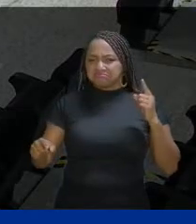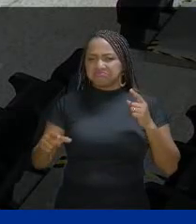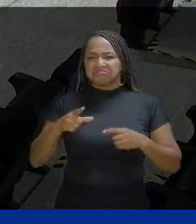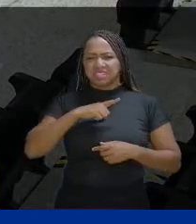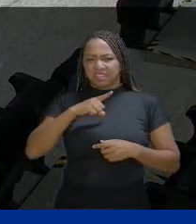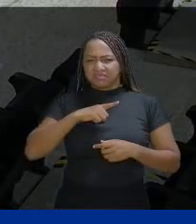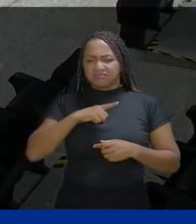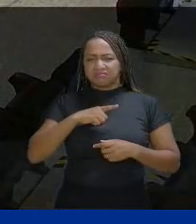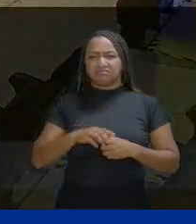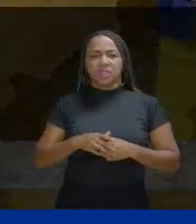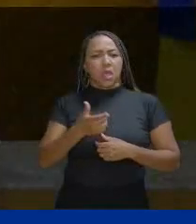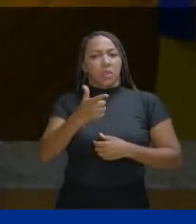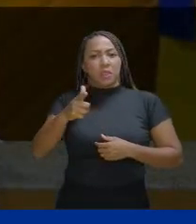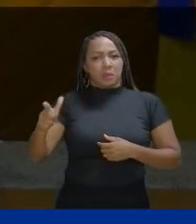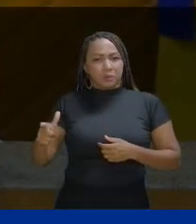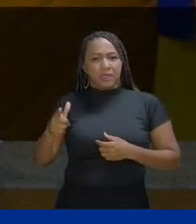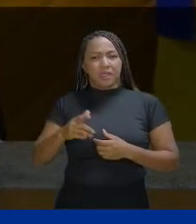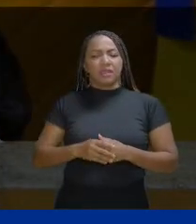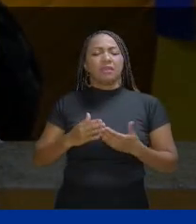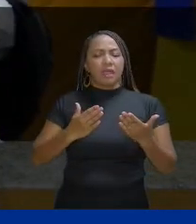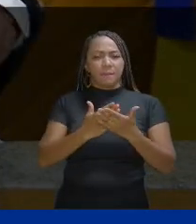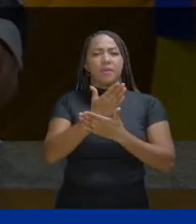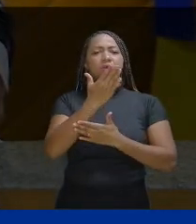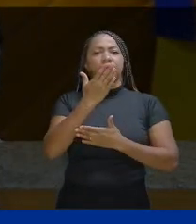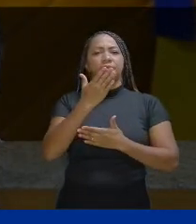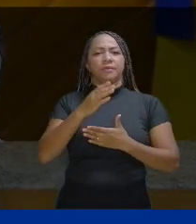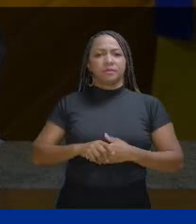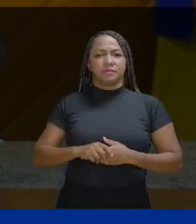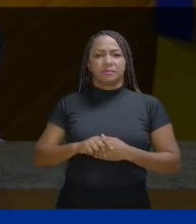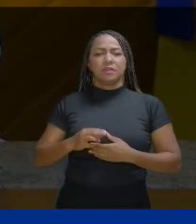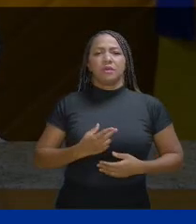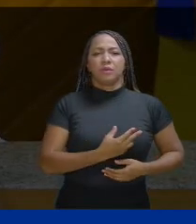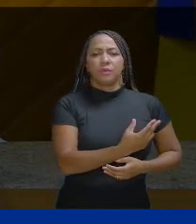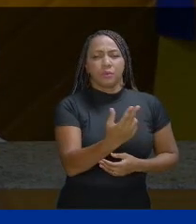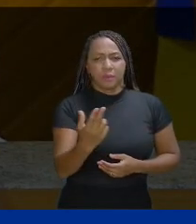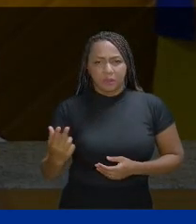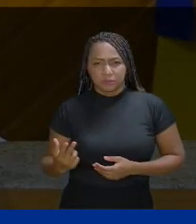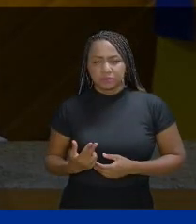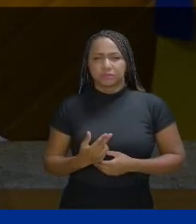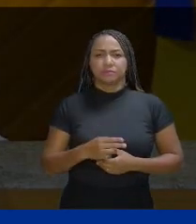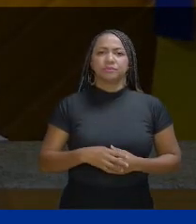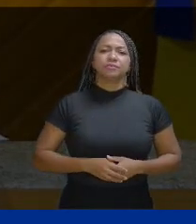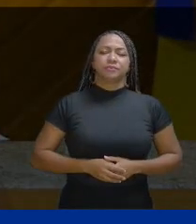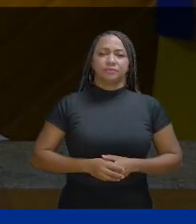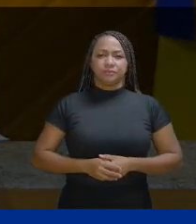olhos amendoados pequenos, castanho Havendo, escuro, está nariz aprovada afilado e a traz toga preta. unanimidade.